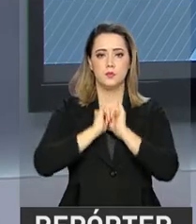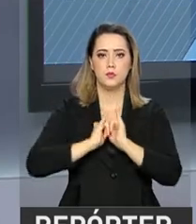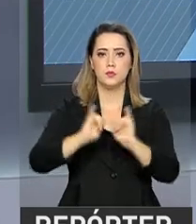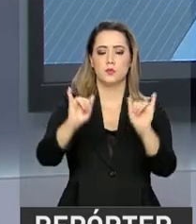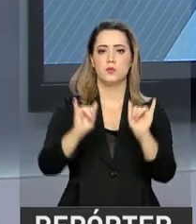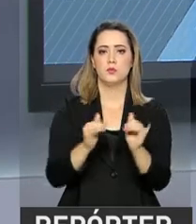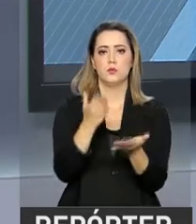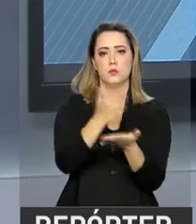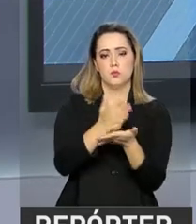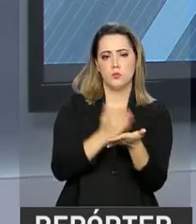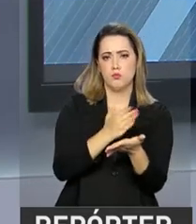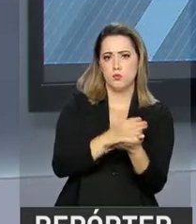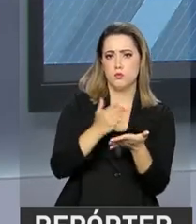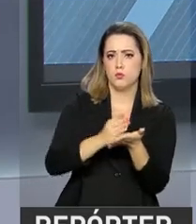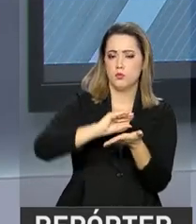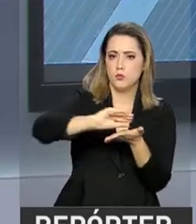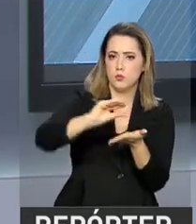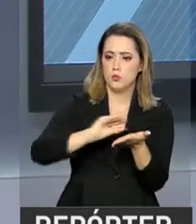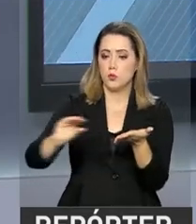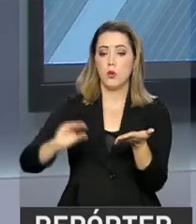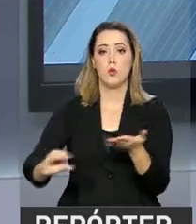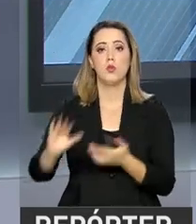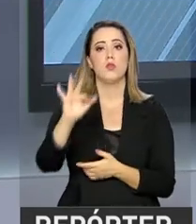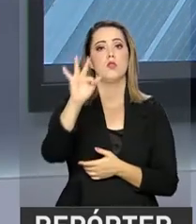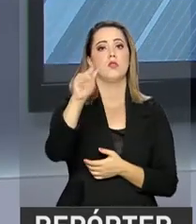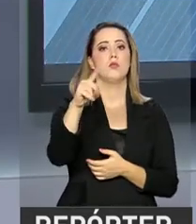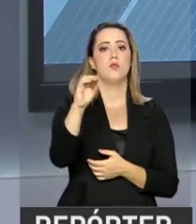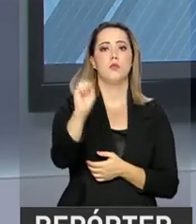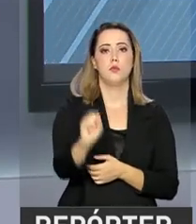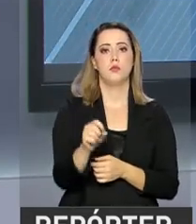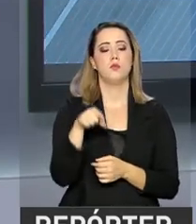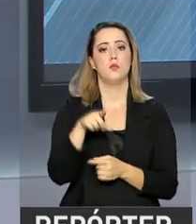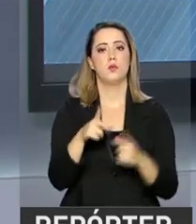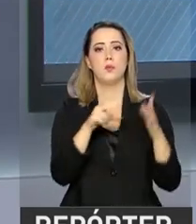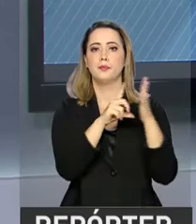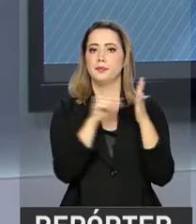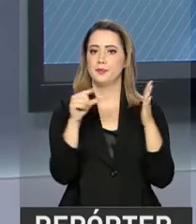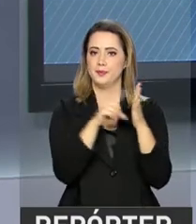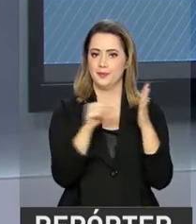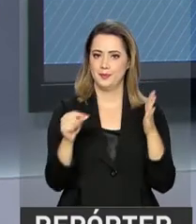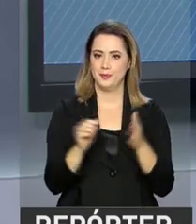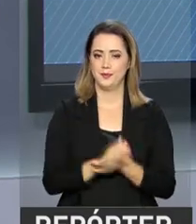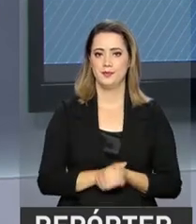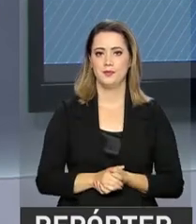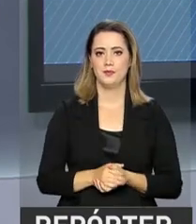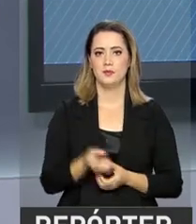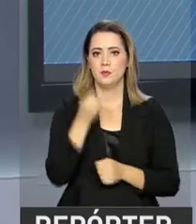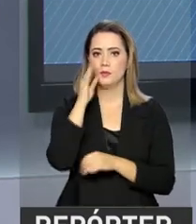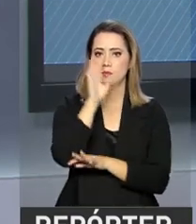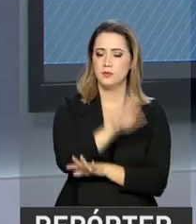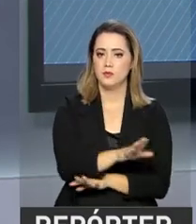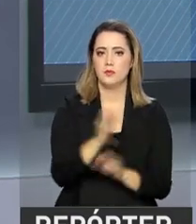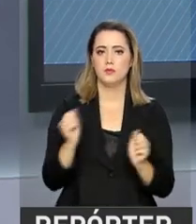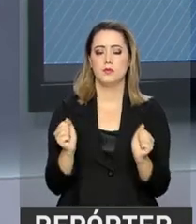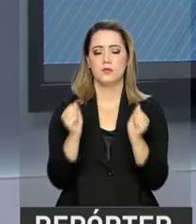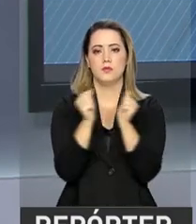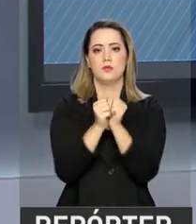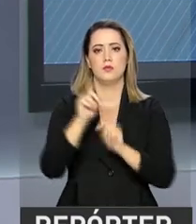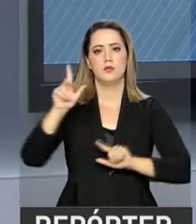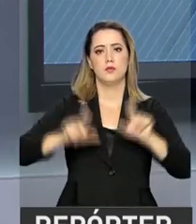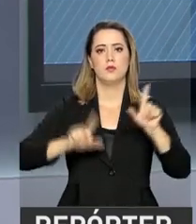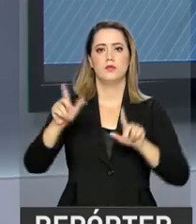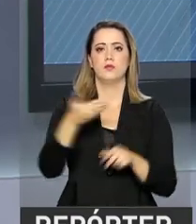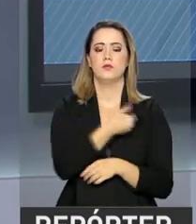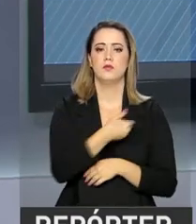de anúncio de distribuição dos resultados do fgts direto do palácio do planalto uma boa tarde pra você